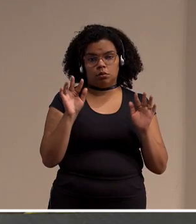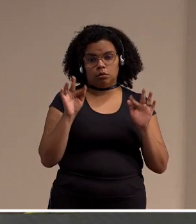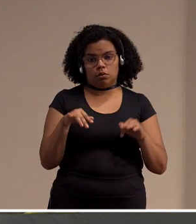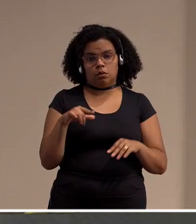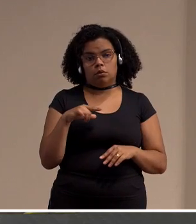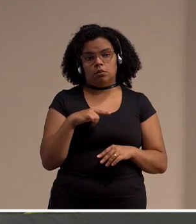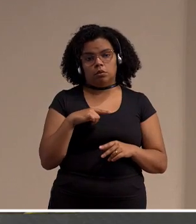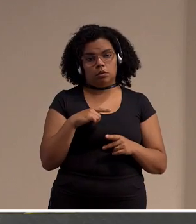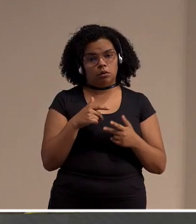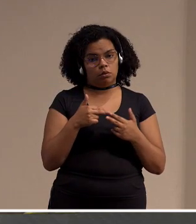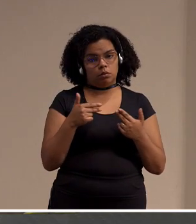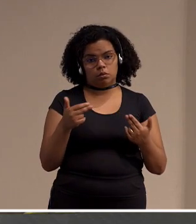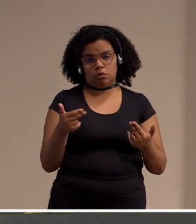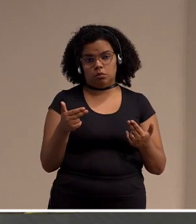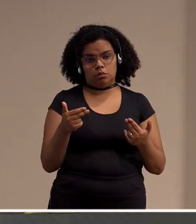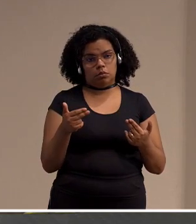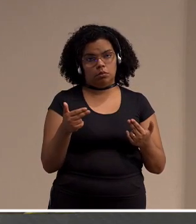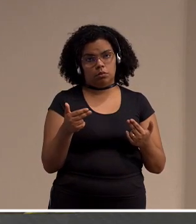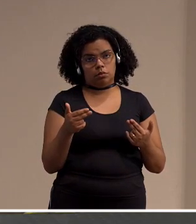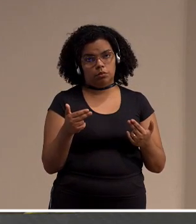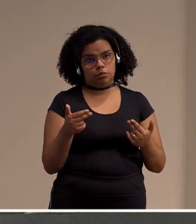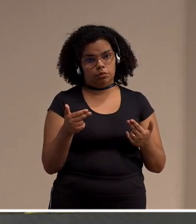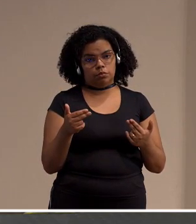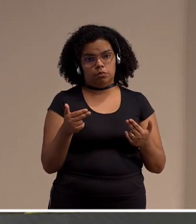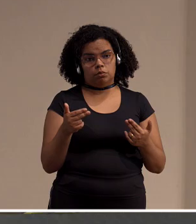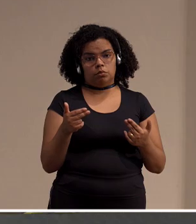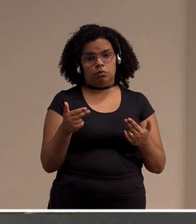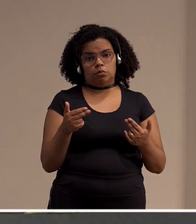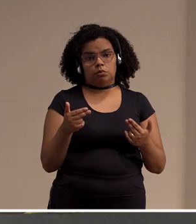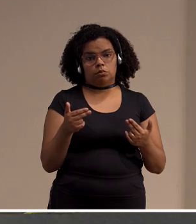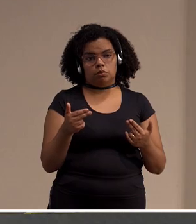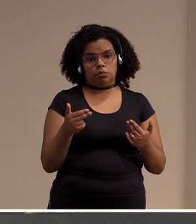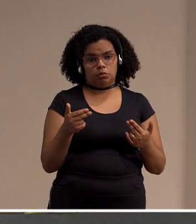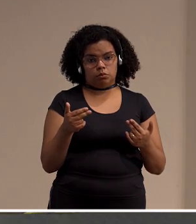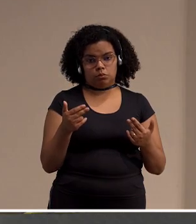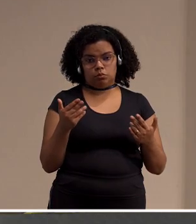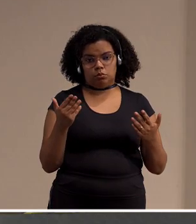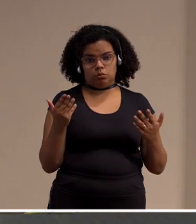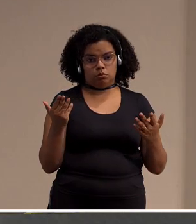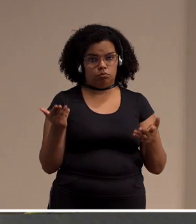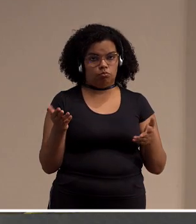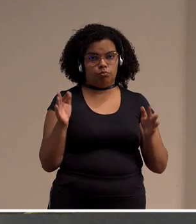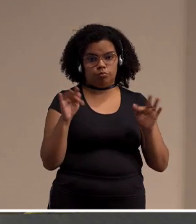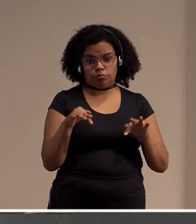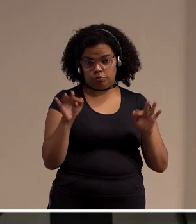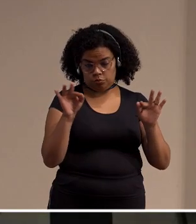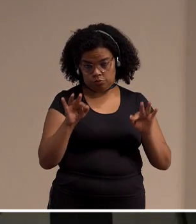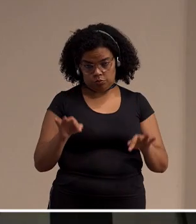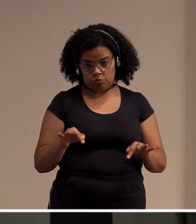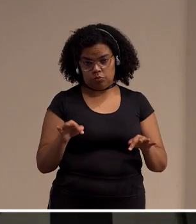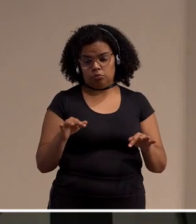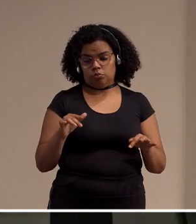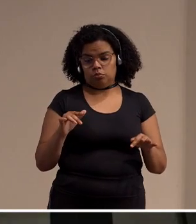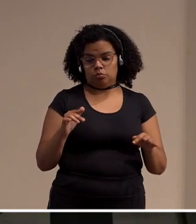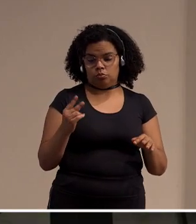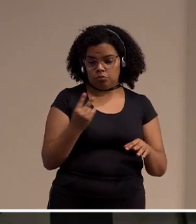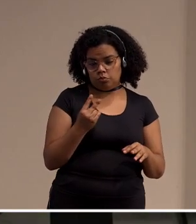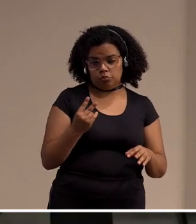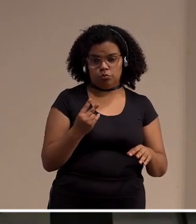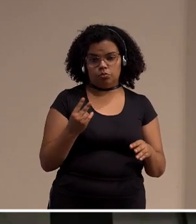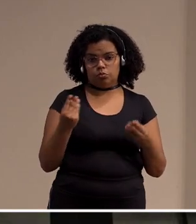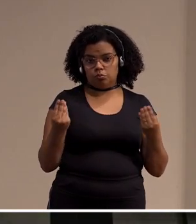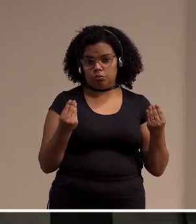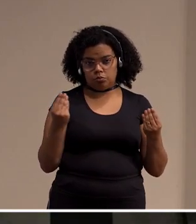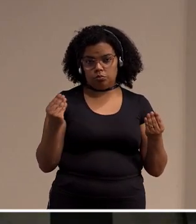tem alguma luz no fim do túnel ali. E ambas acontecem como